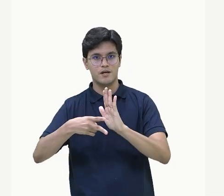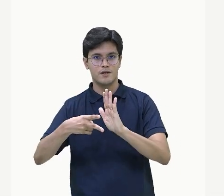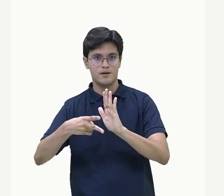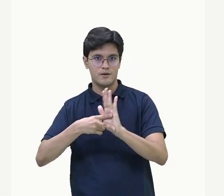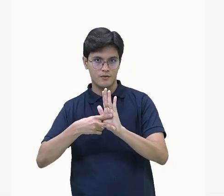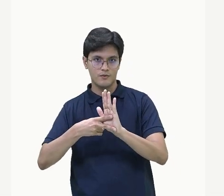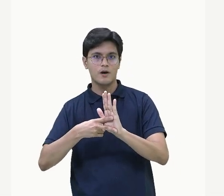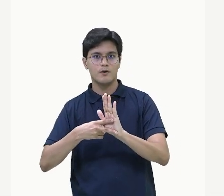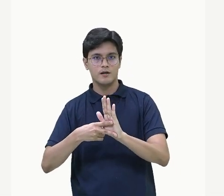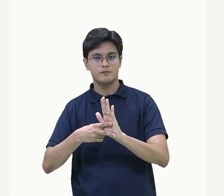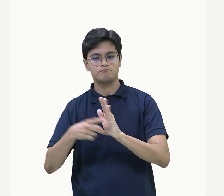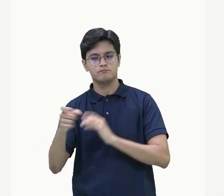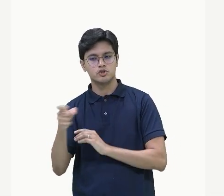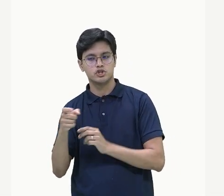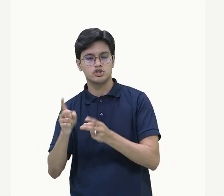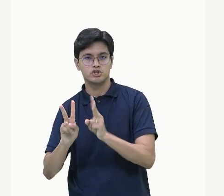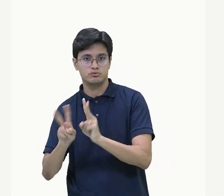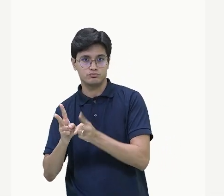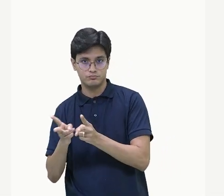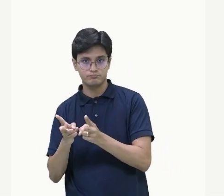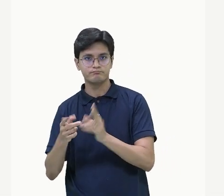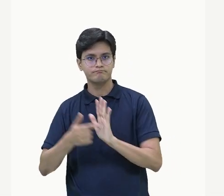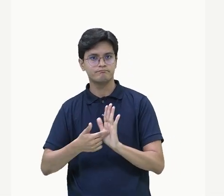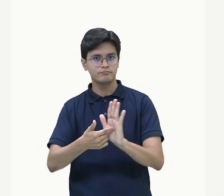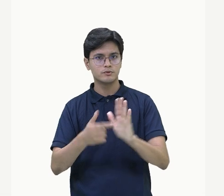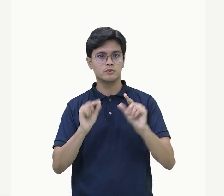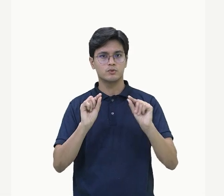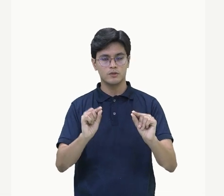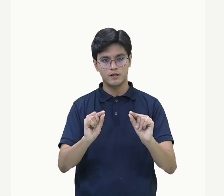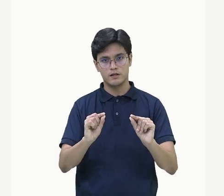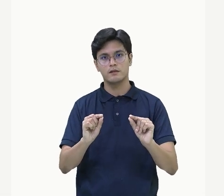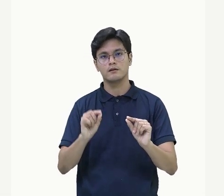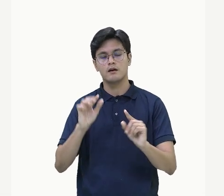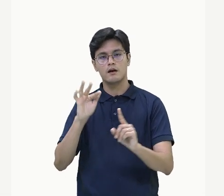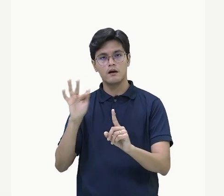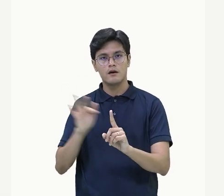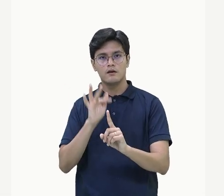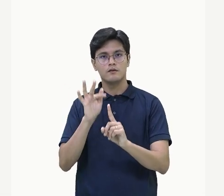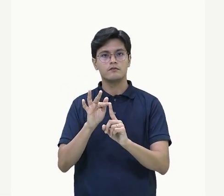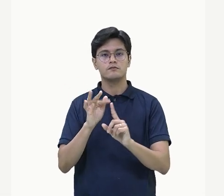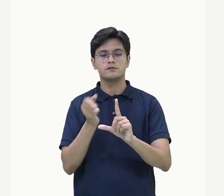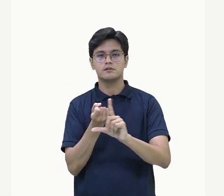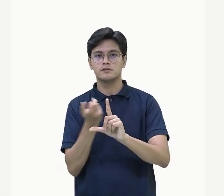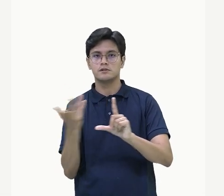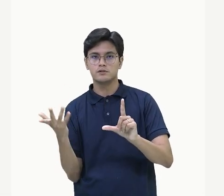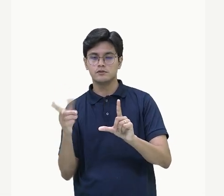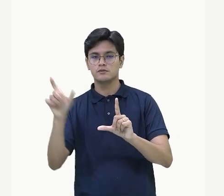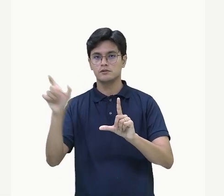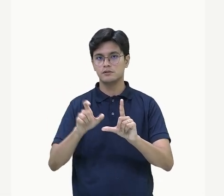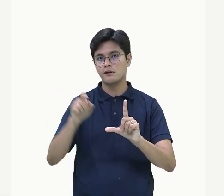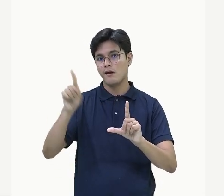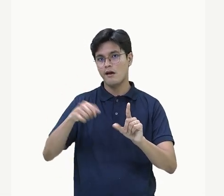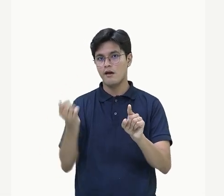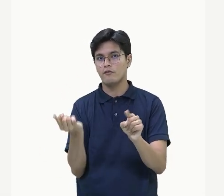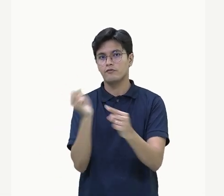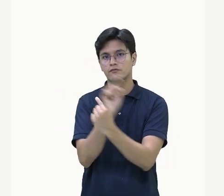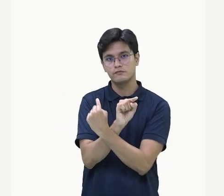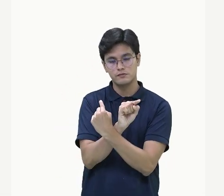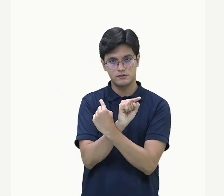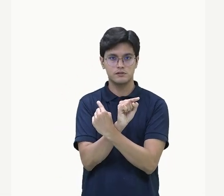próprio x. Comprovando aqui que a função logarítmica é a inversa da